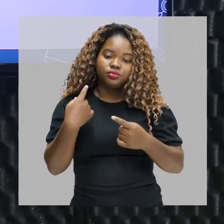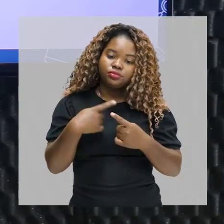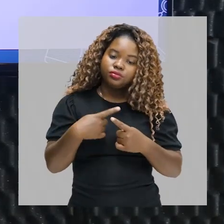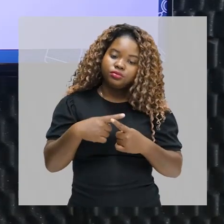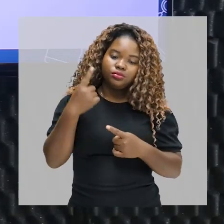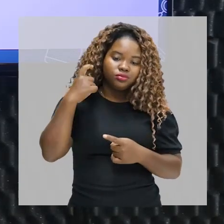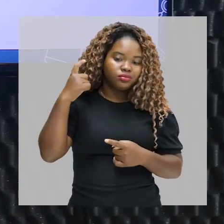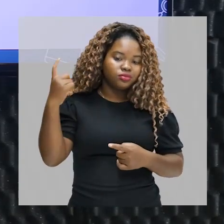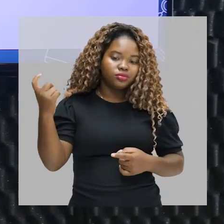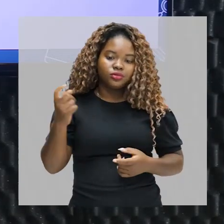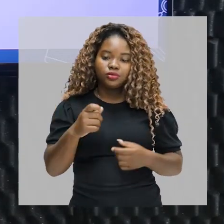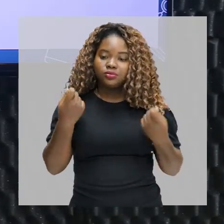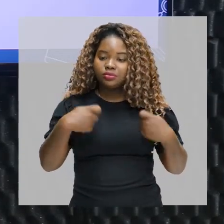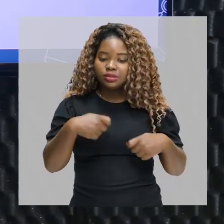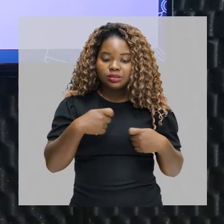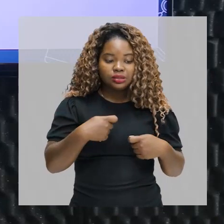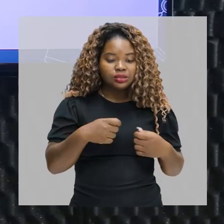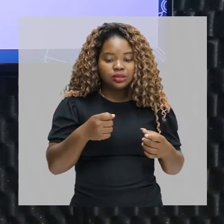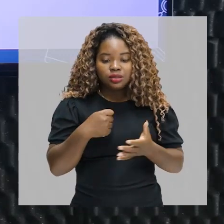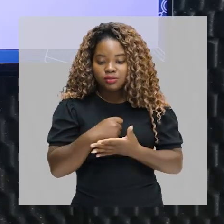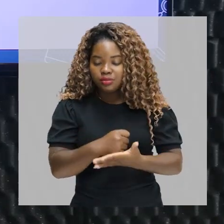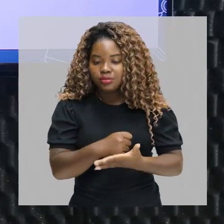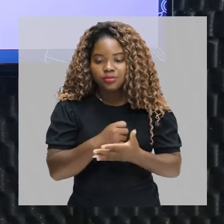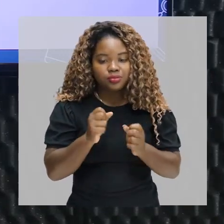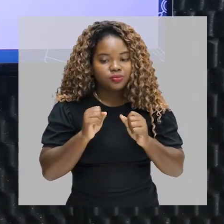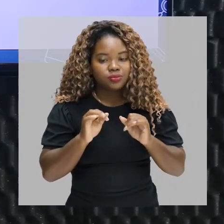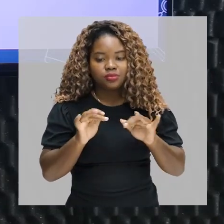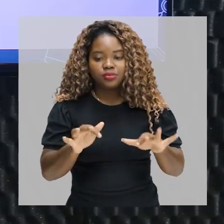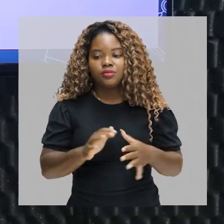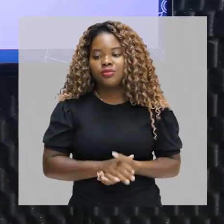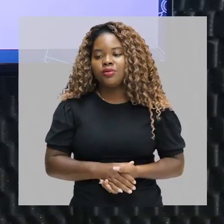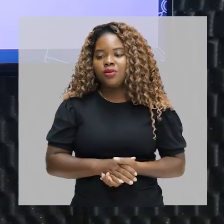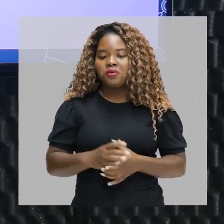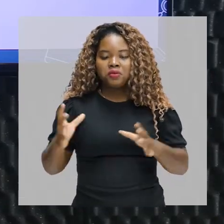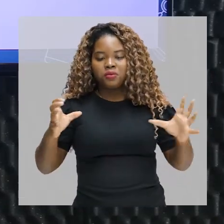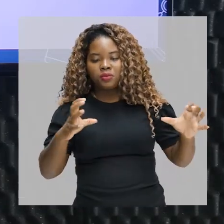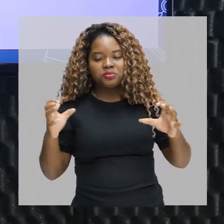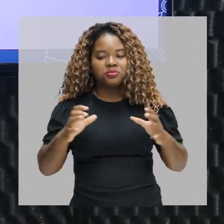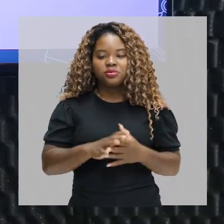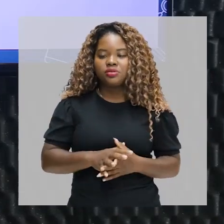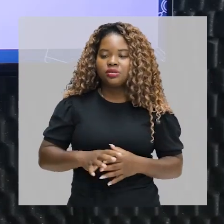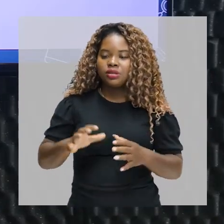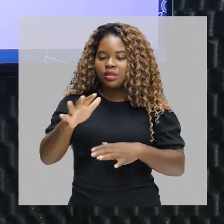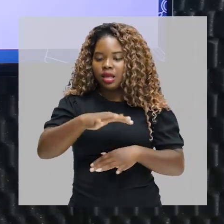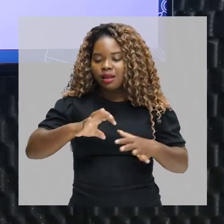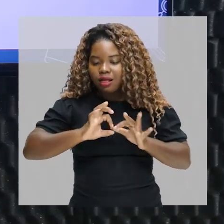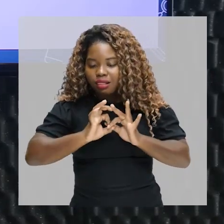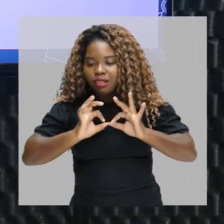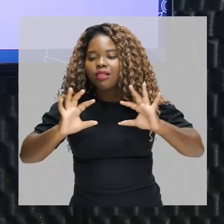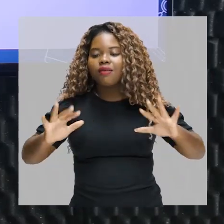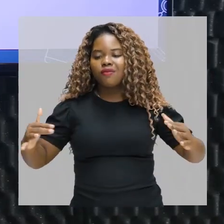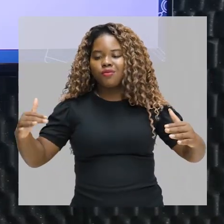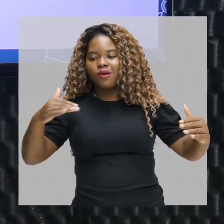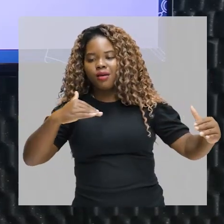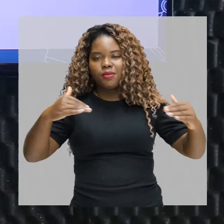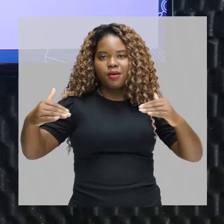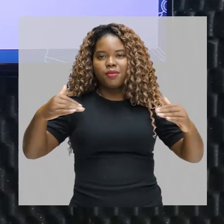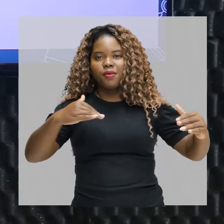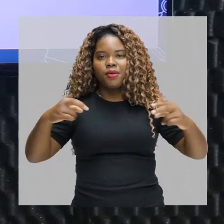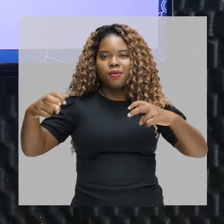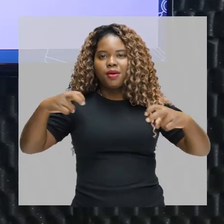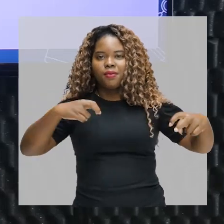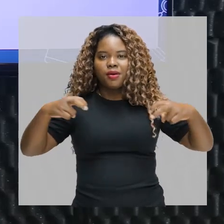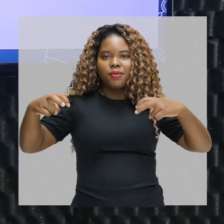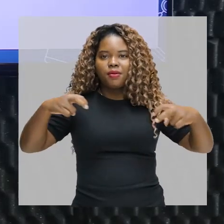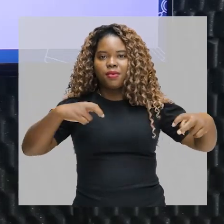som ele precisa de matéria. E como as batalhas são feitas geralmente no espaço livre, então ali não tem matéria, né? A matéria